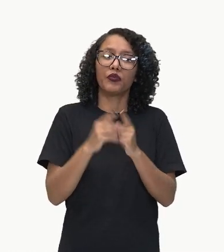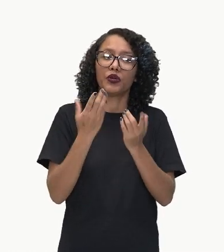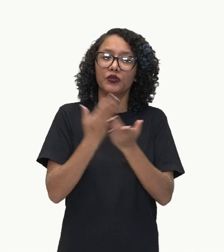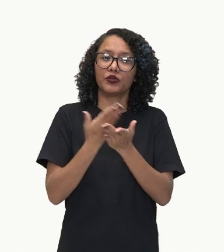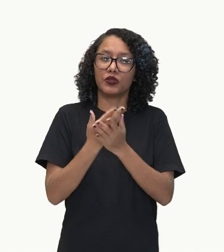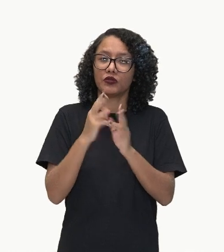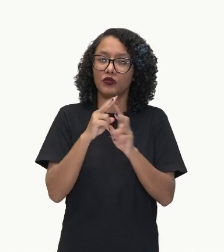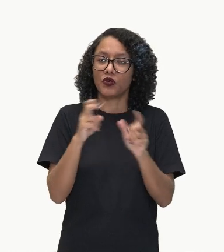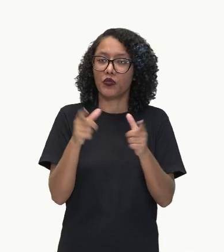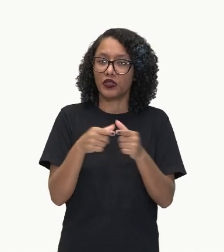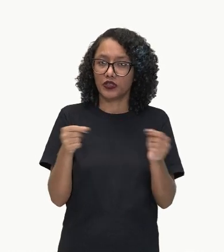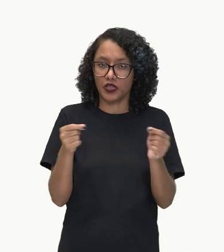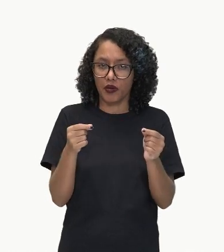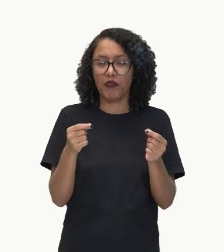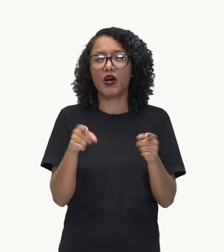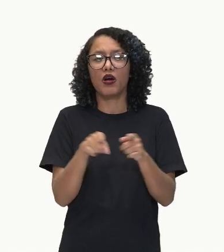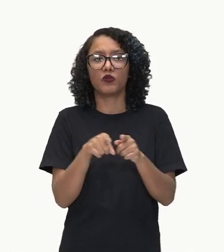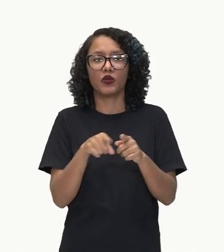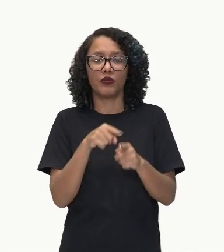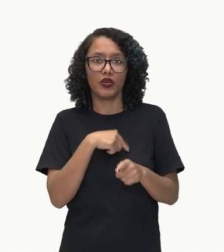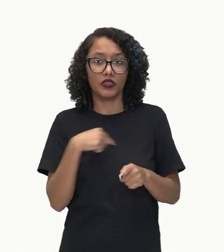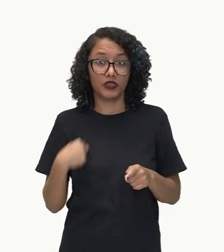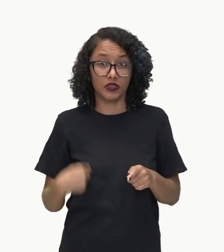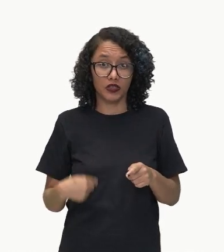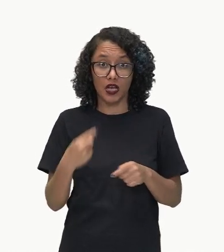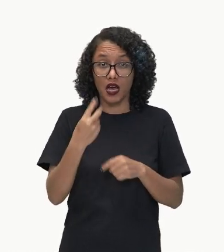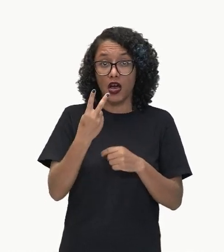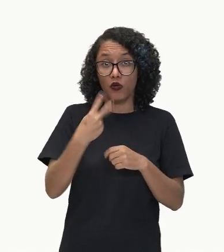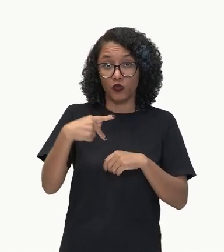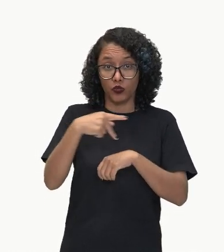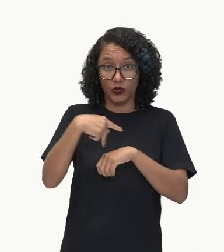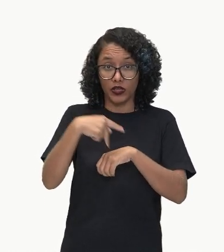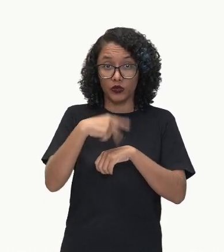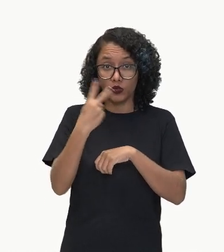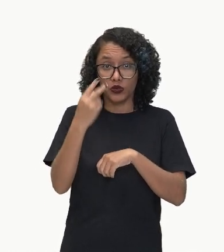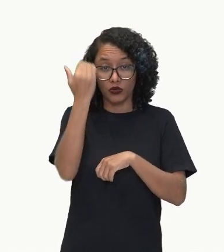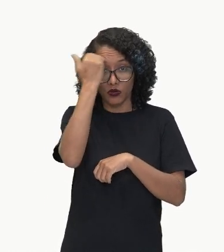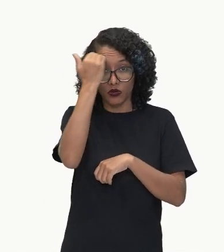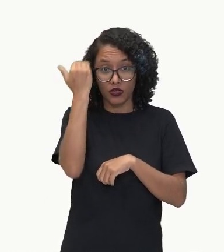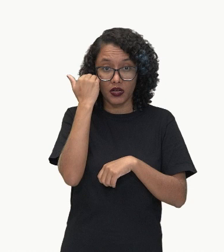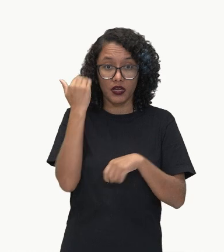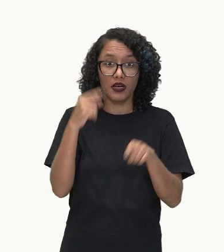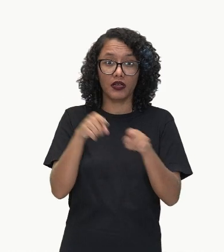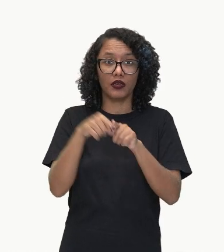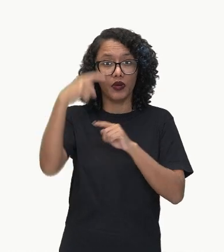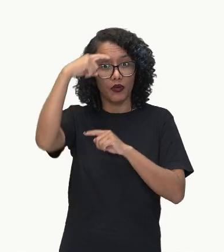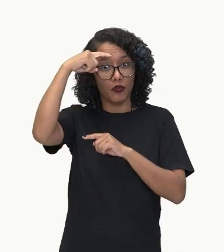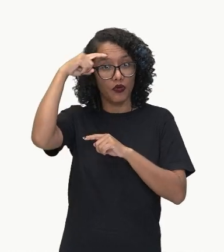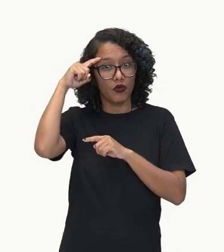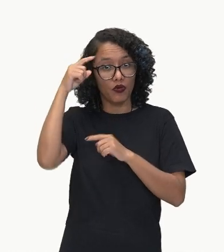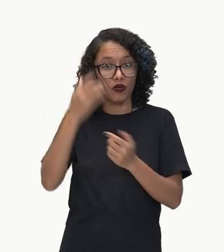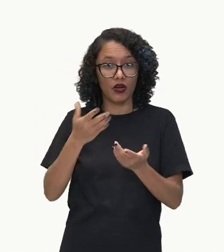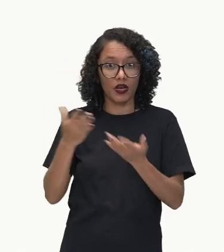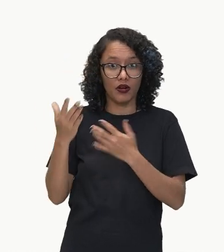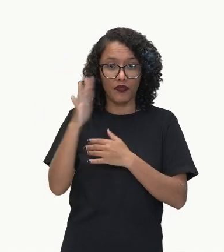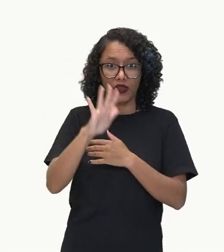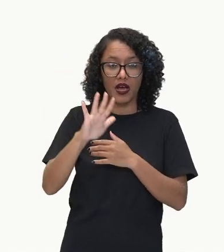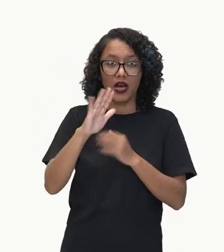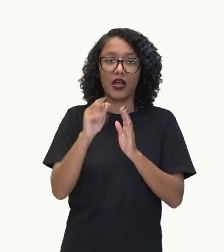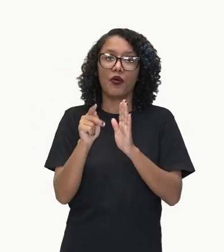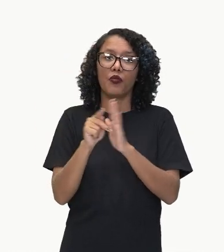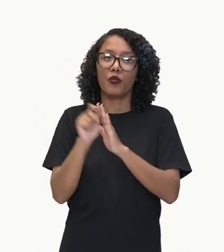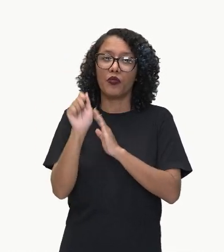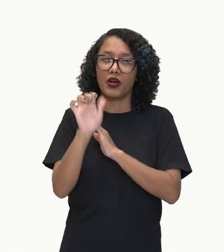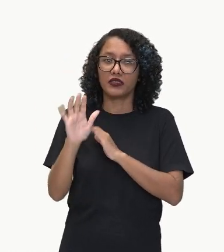o Japão, China, as Coreias e a Mongólia, que é a região da Ásia Oriental ou Extremo Oriente.